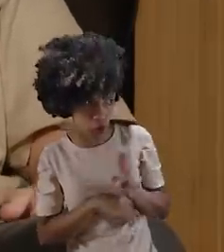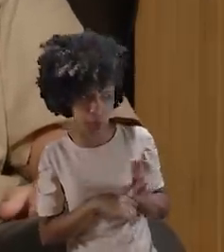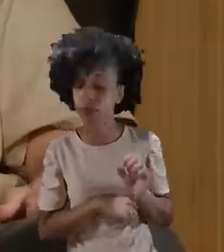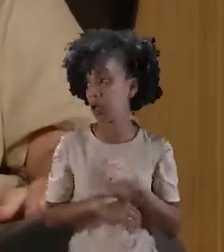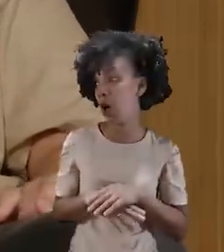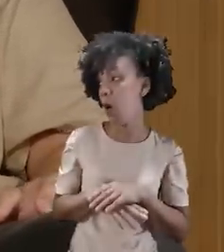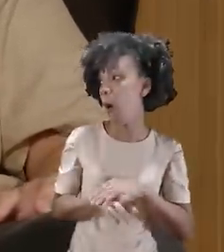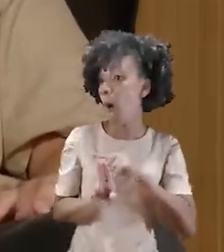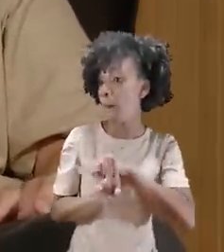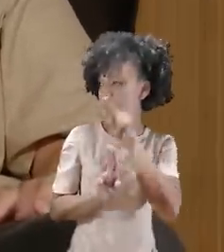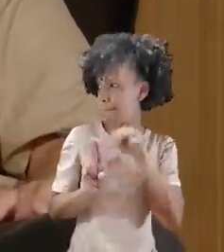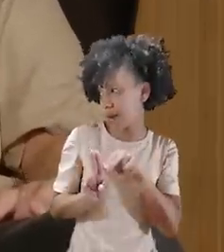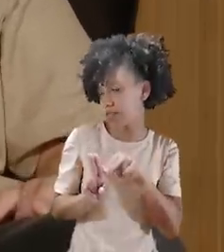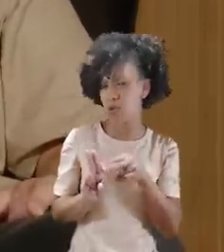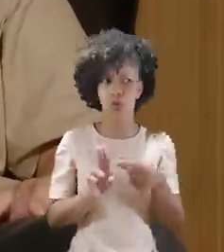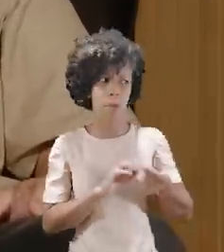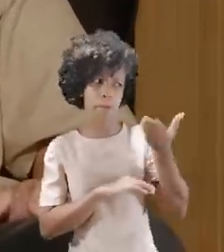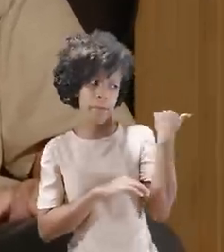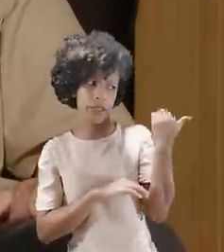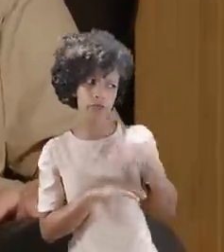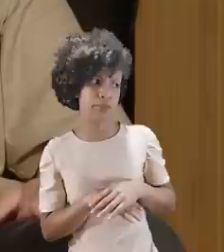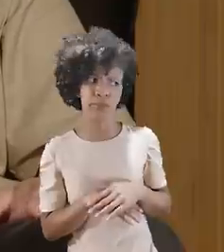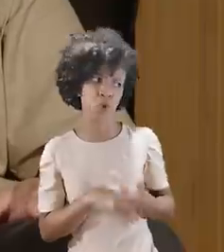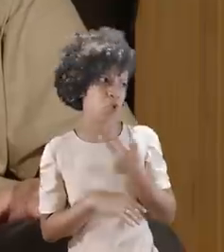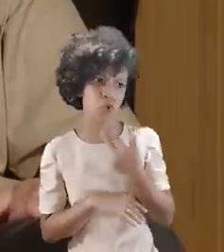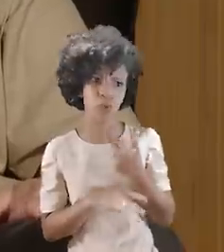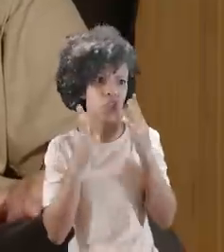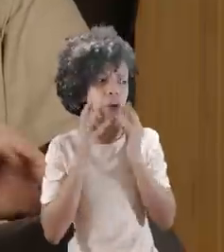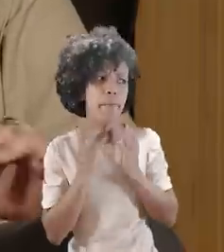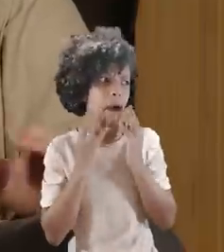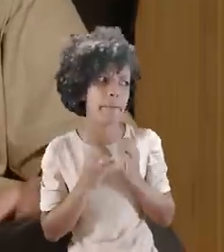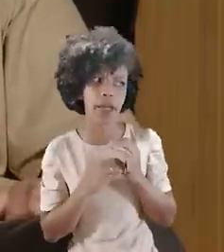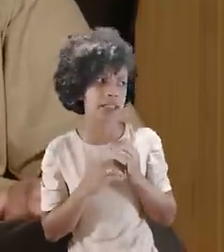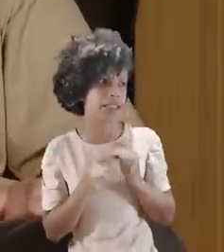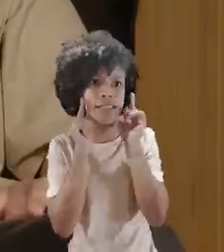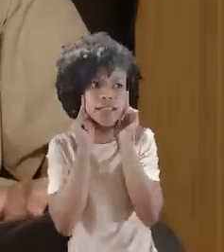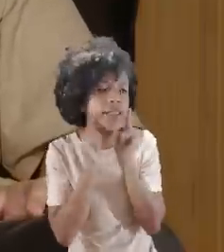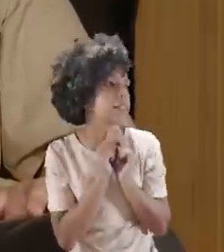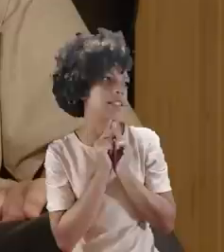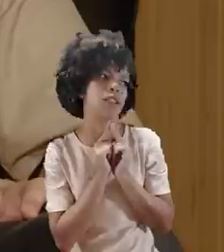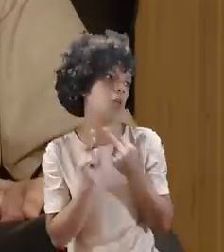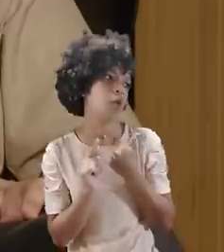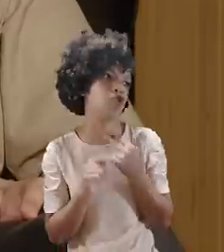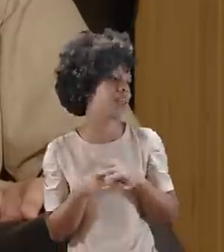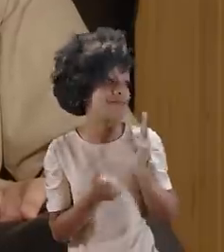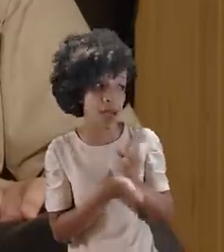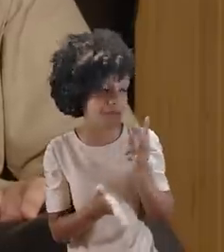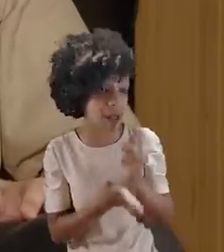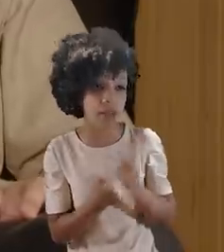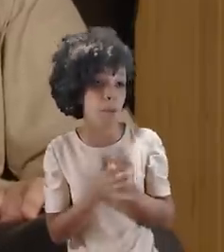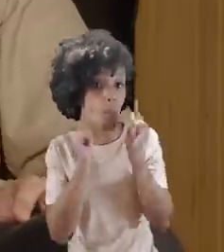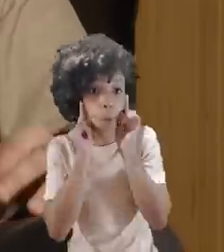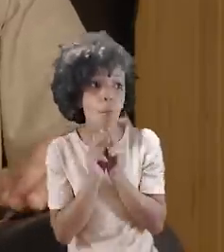banco pode Bradesco o Bradesco até uns anos atrás cara zero barba sem nada era um dia sim dia não